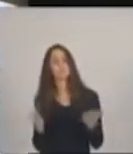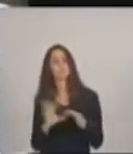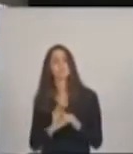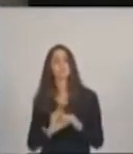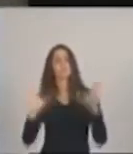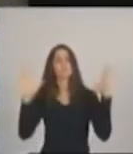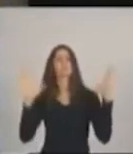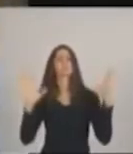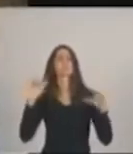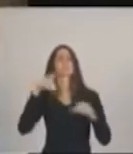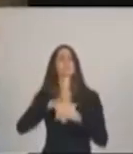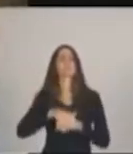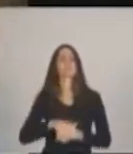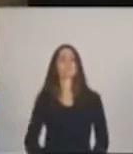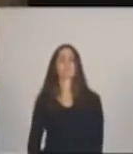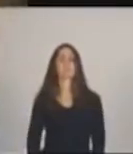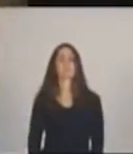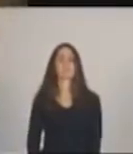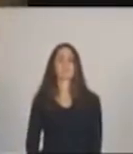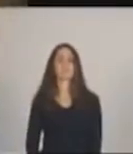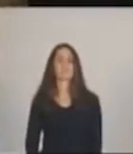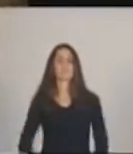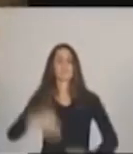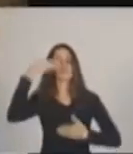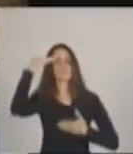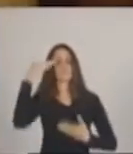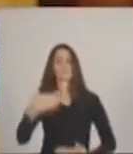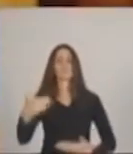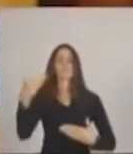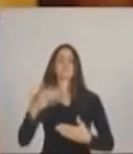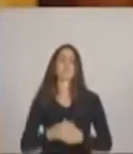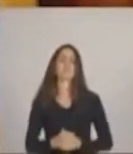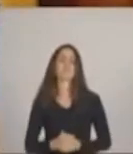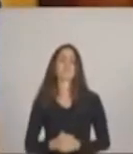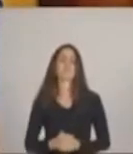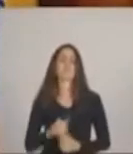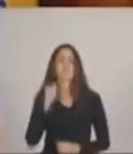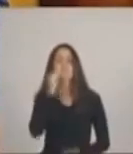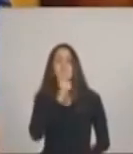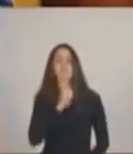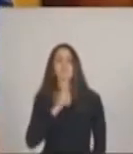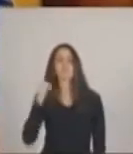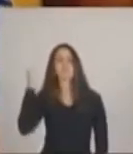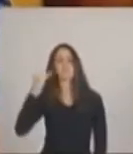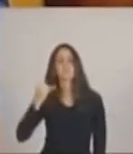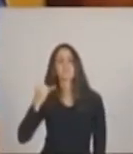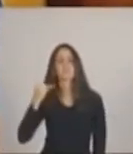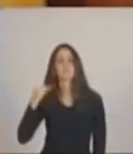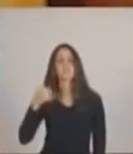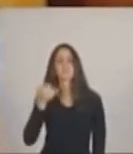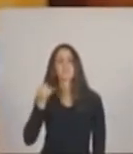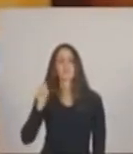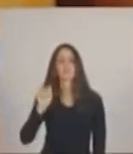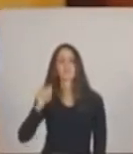jacteste. Obrigado, deputado. Deputada Janete Sá, para discutir pelo tempo de 5 minutos.